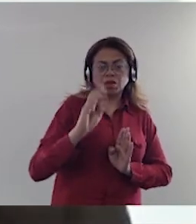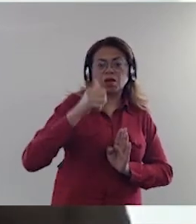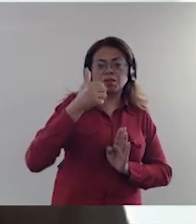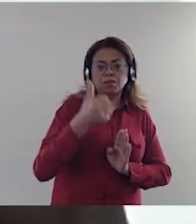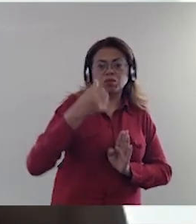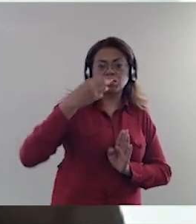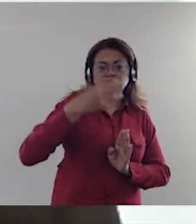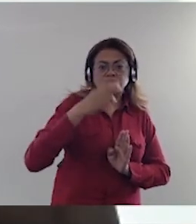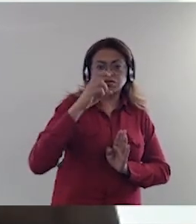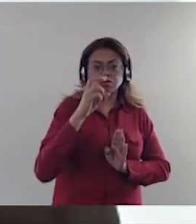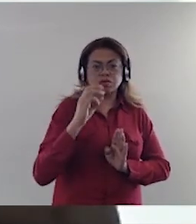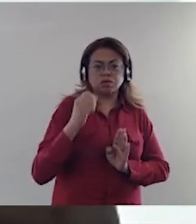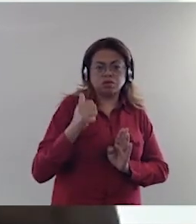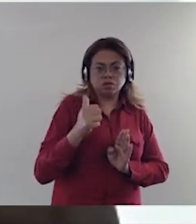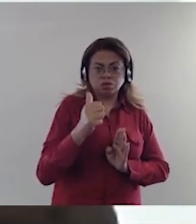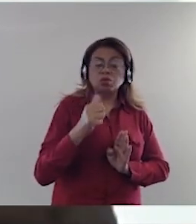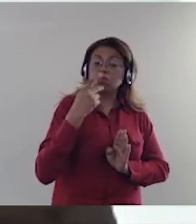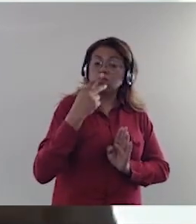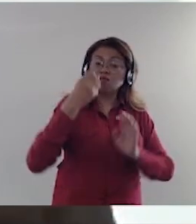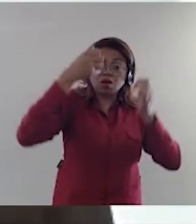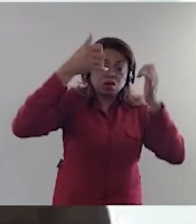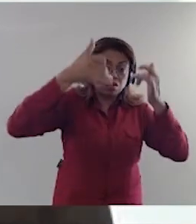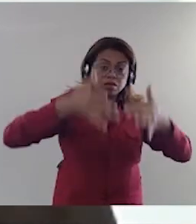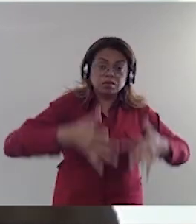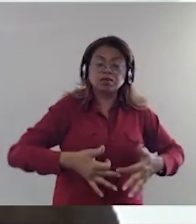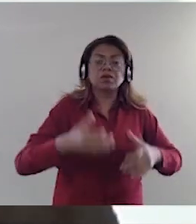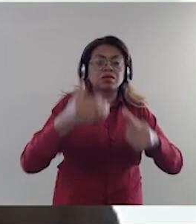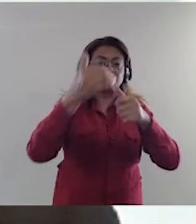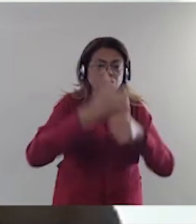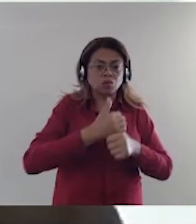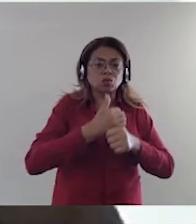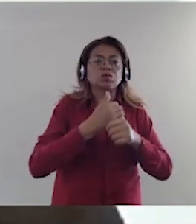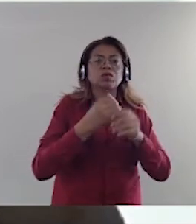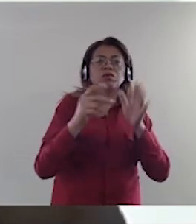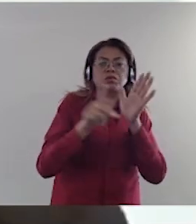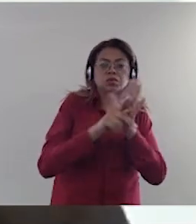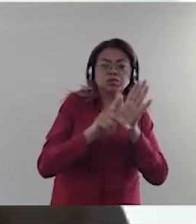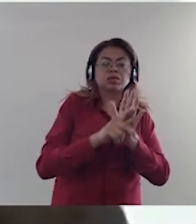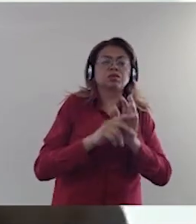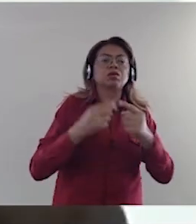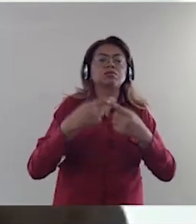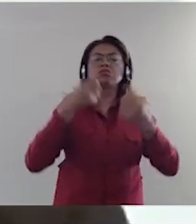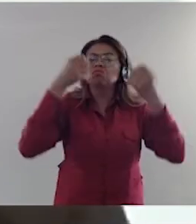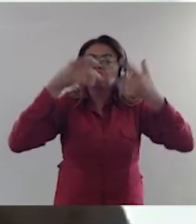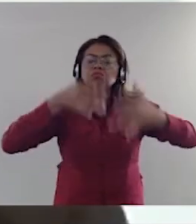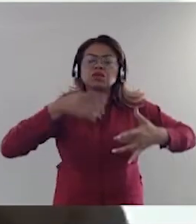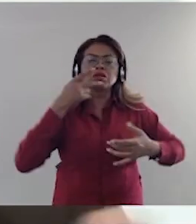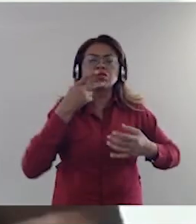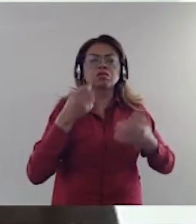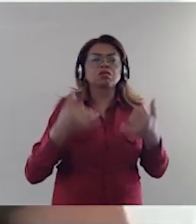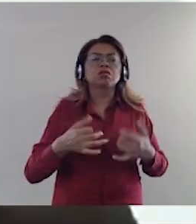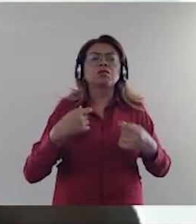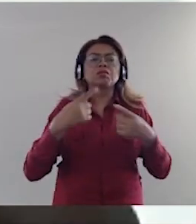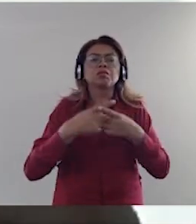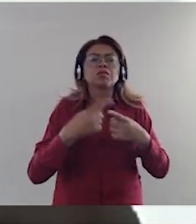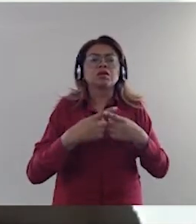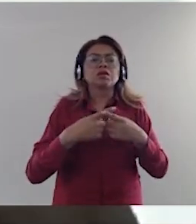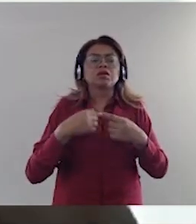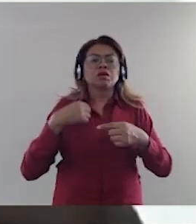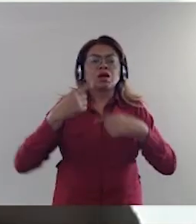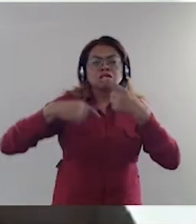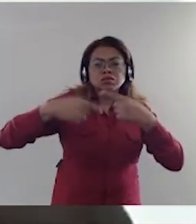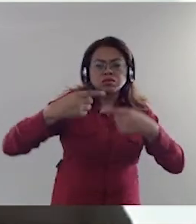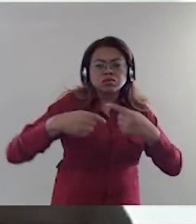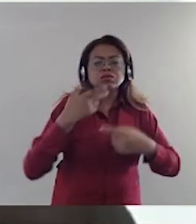E em relação à multipropriedade, se fala muito da utilização da multipropriedade para otimizar, né,